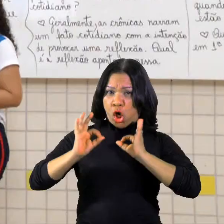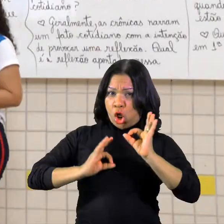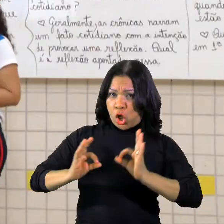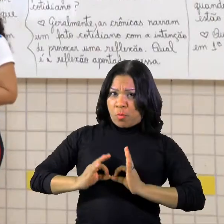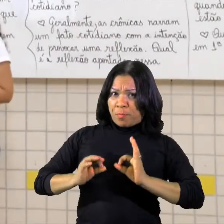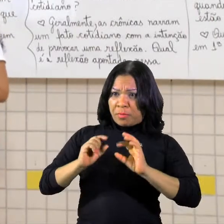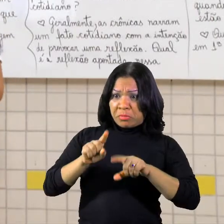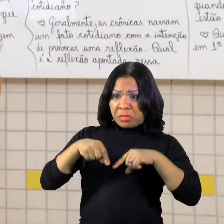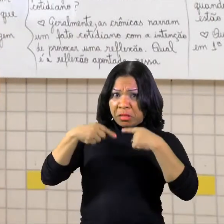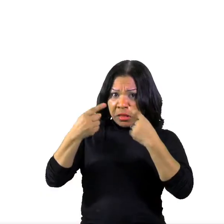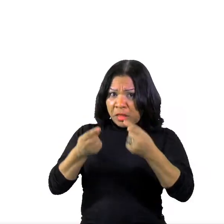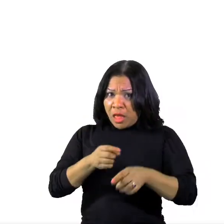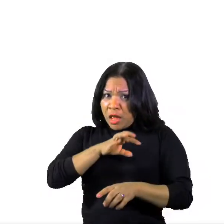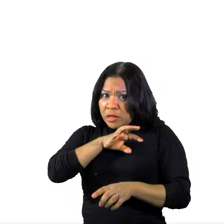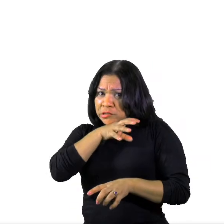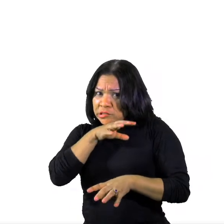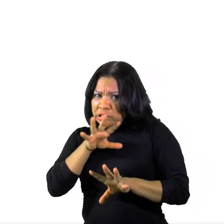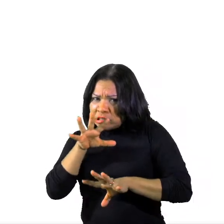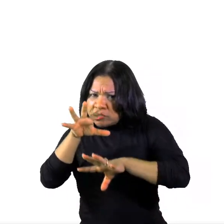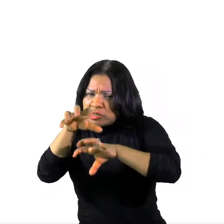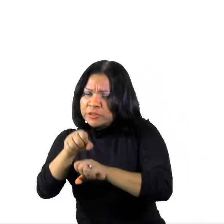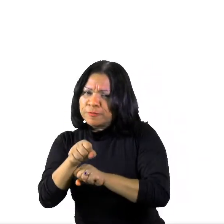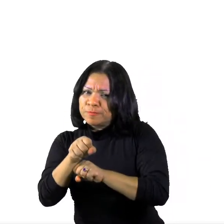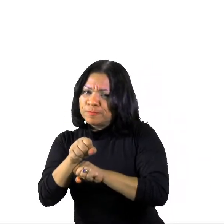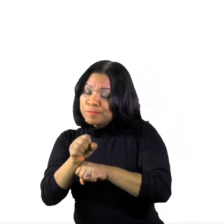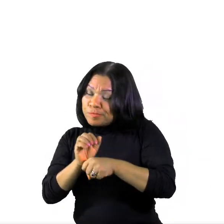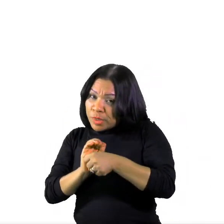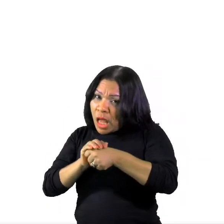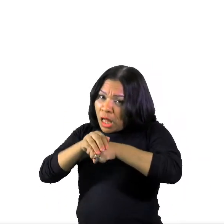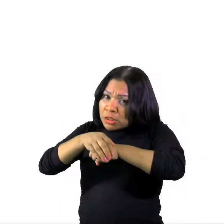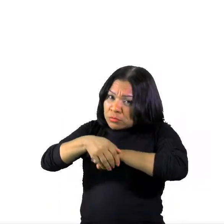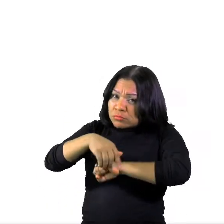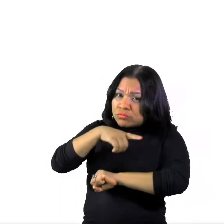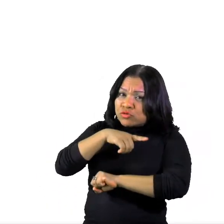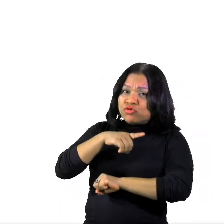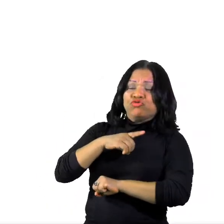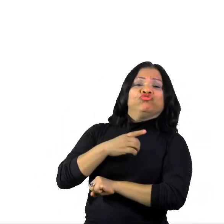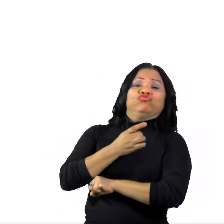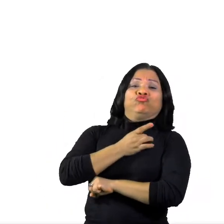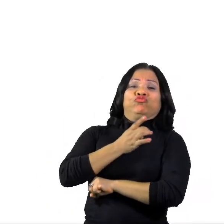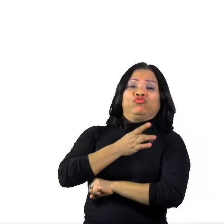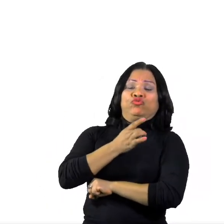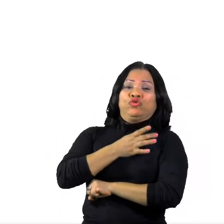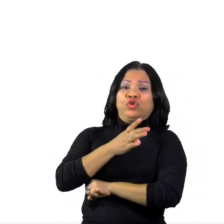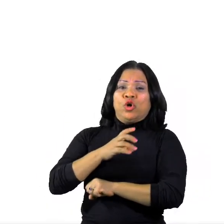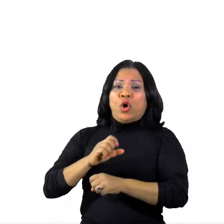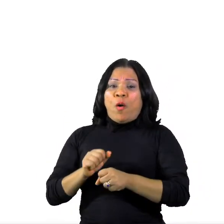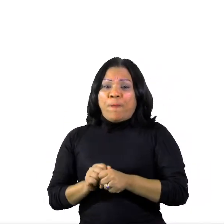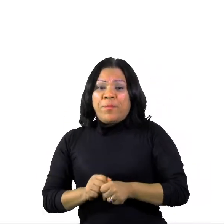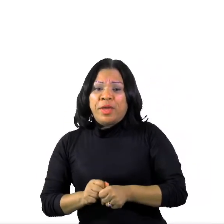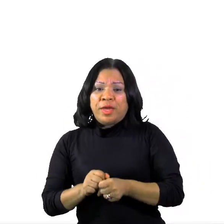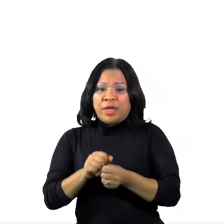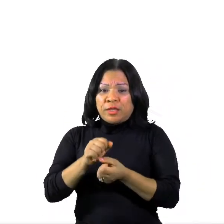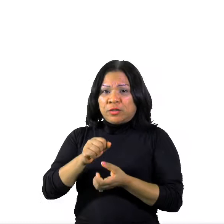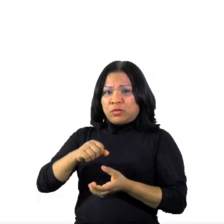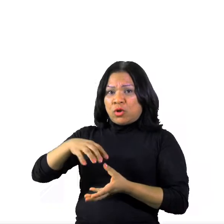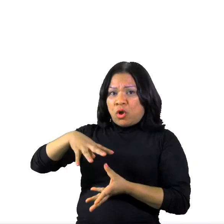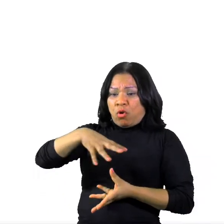ferozes. Já à noite, tínhamos medo de fantasmas, da aparição de